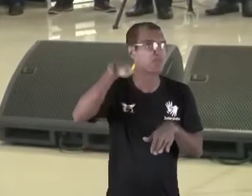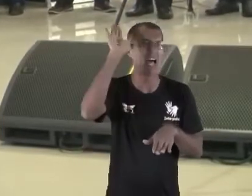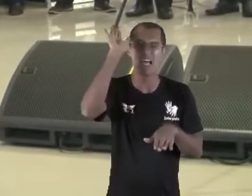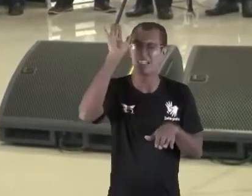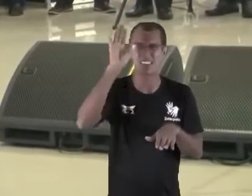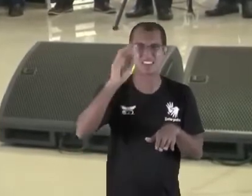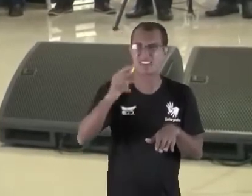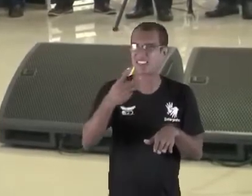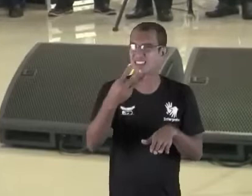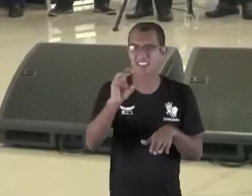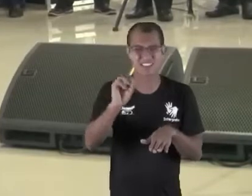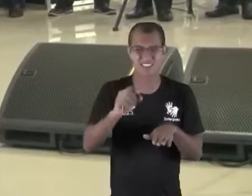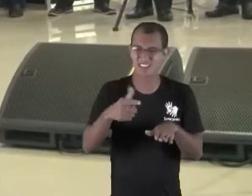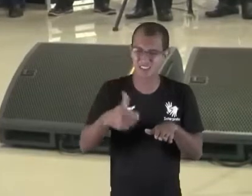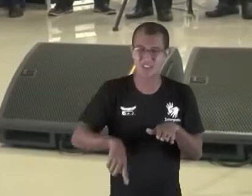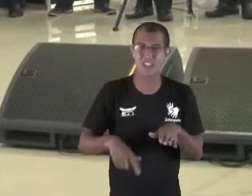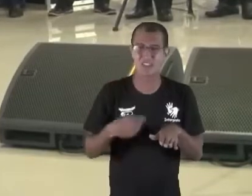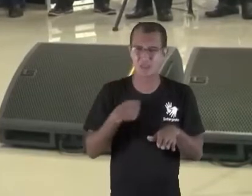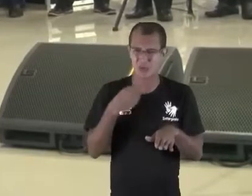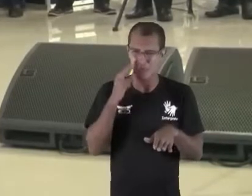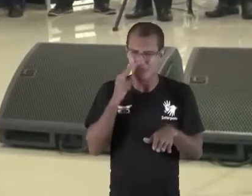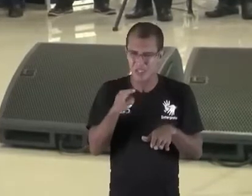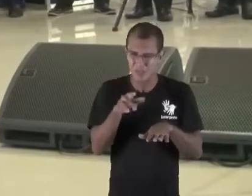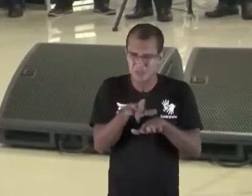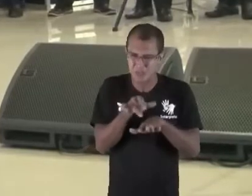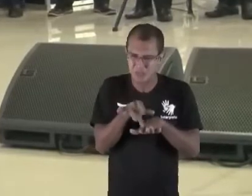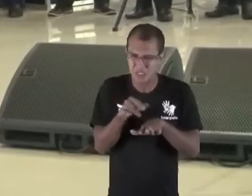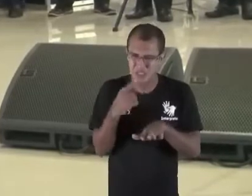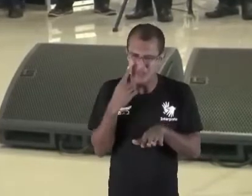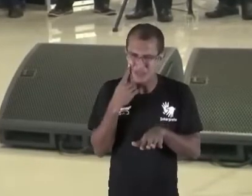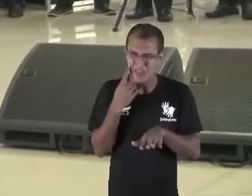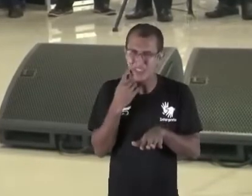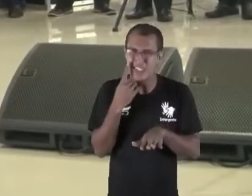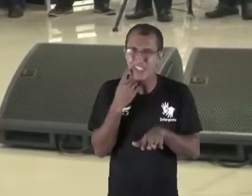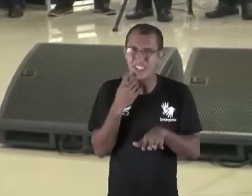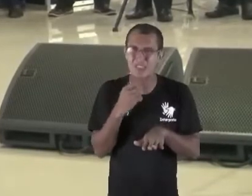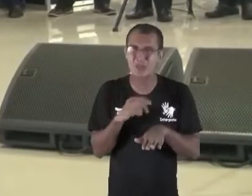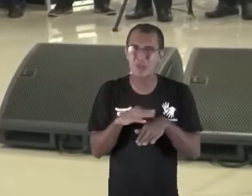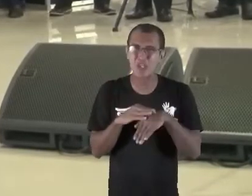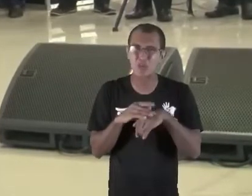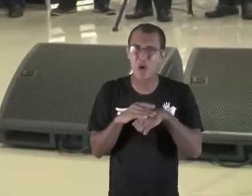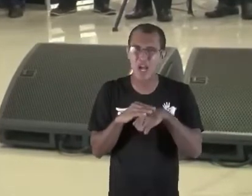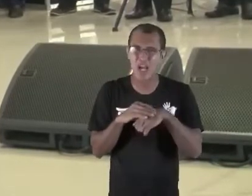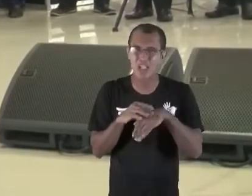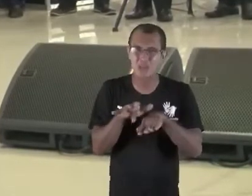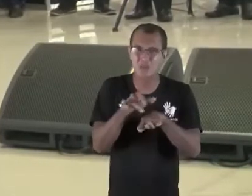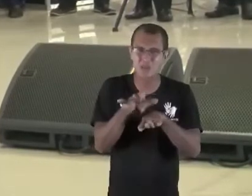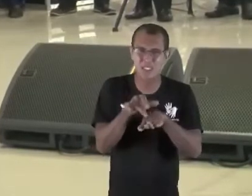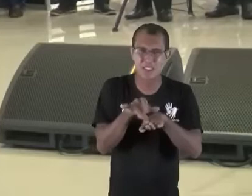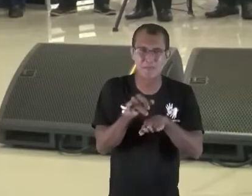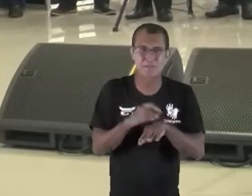olhei para aqueles pés chorando, pés machucados,